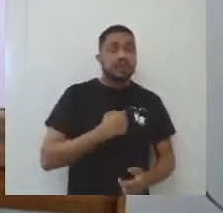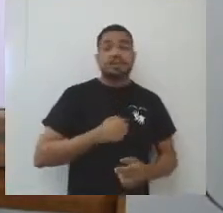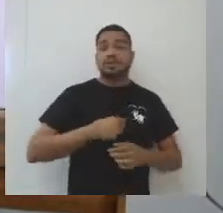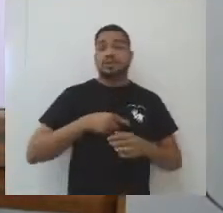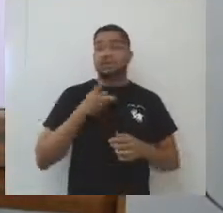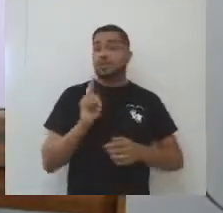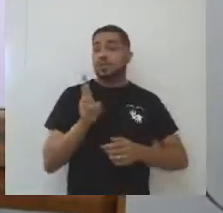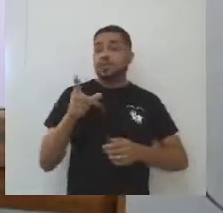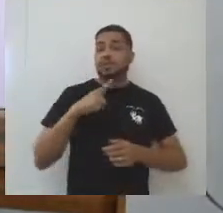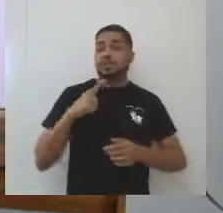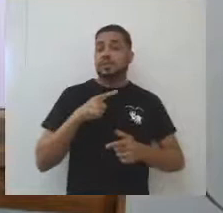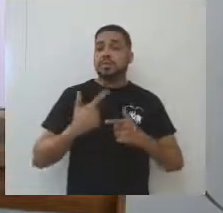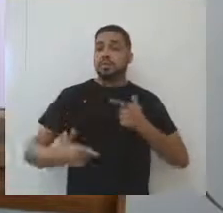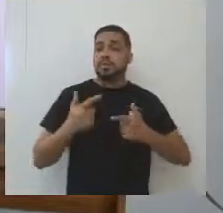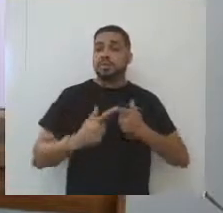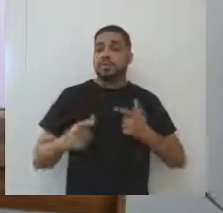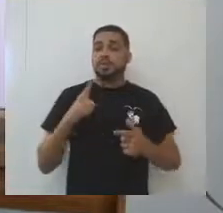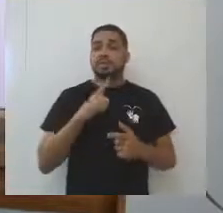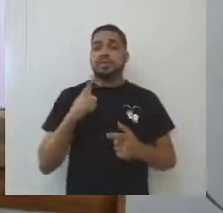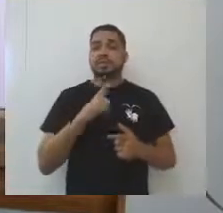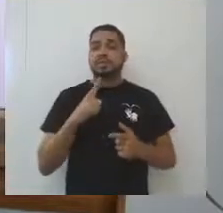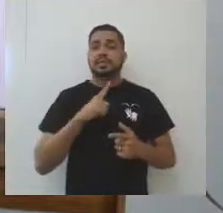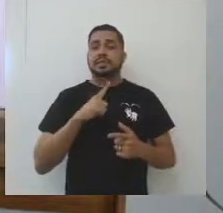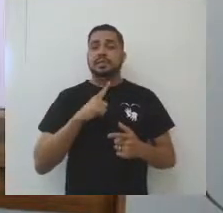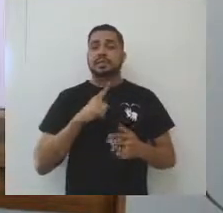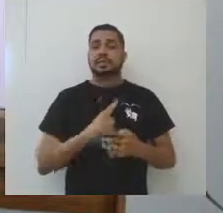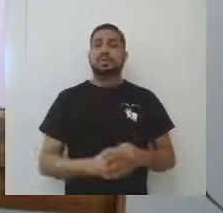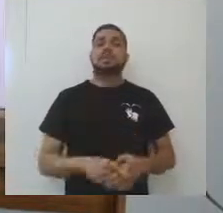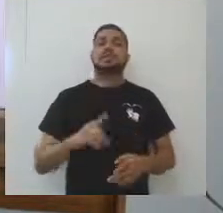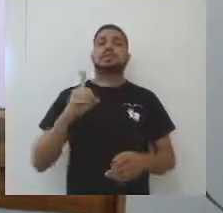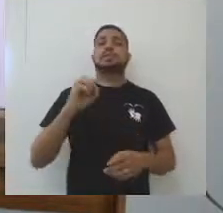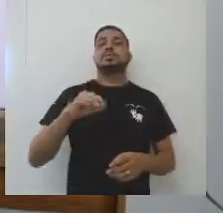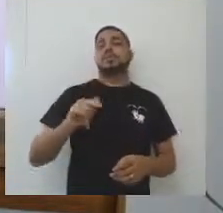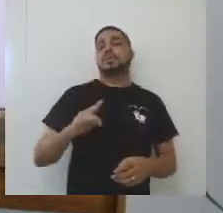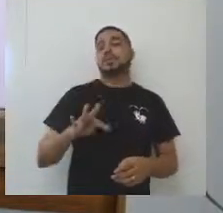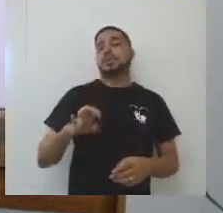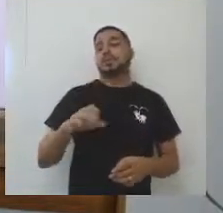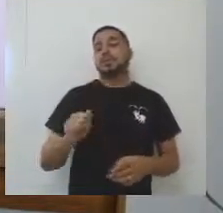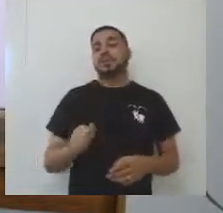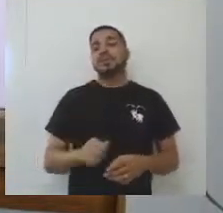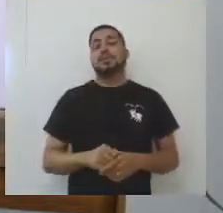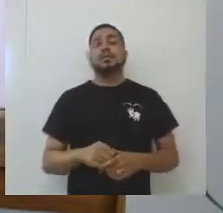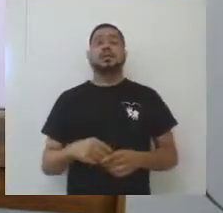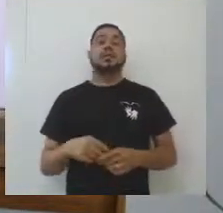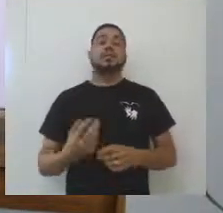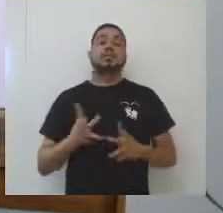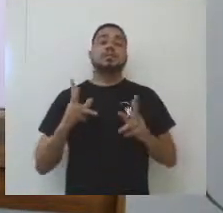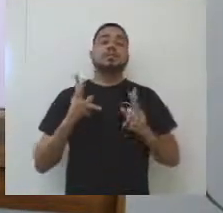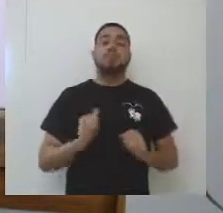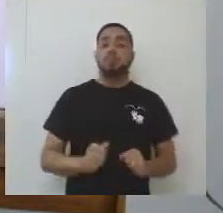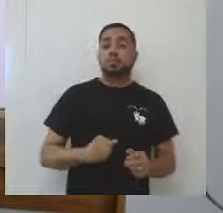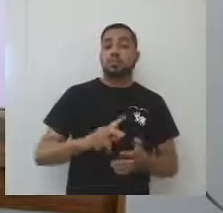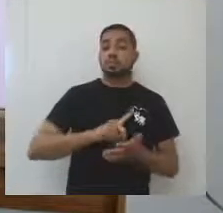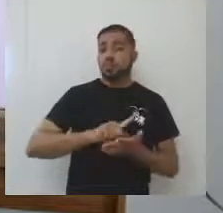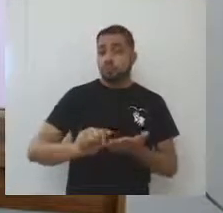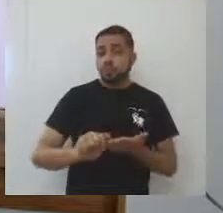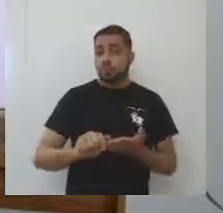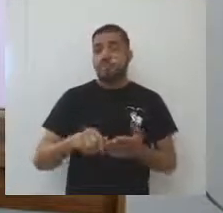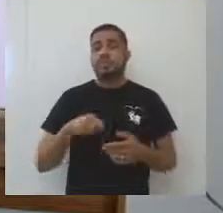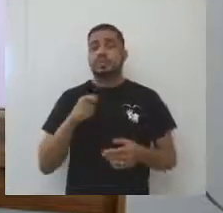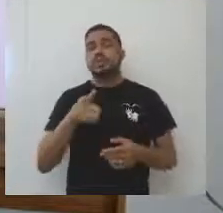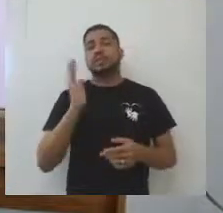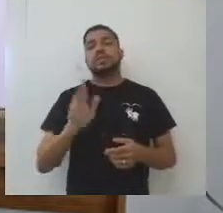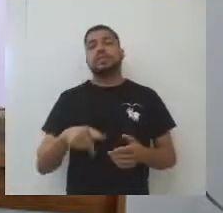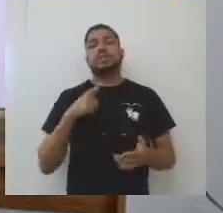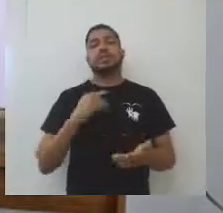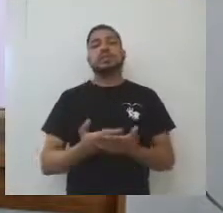pegar um problema em que você tem o dominante podendo ser puro ou híbrido e o recessivo só sendo puro, tu já está